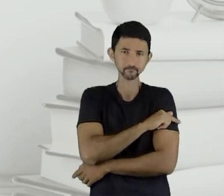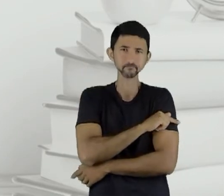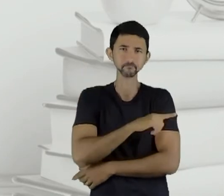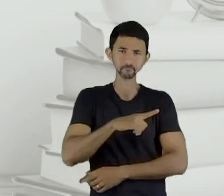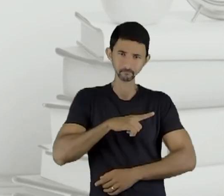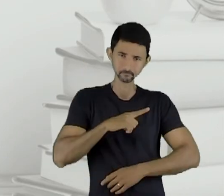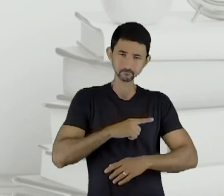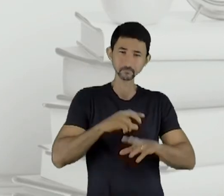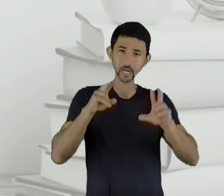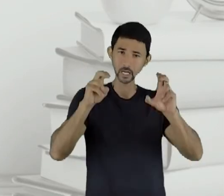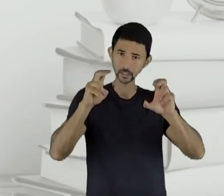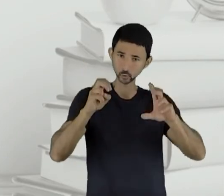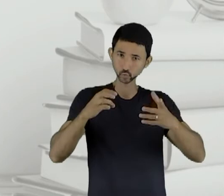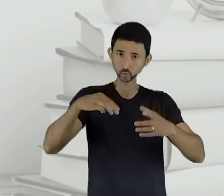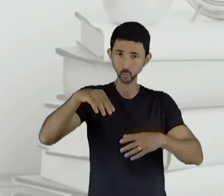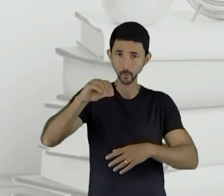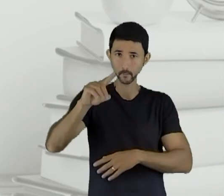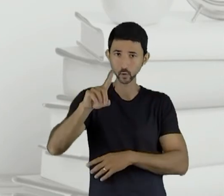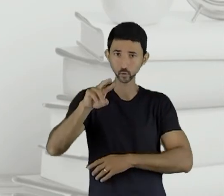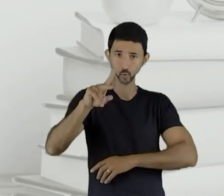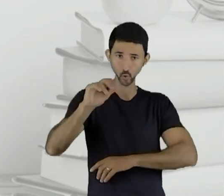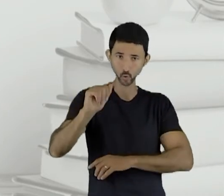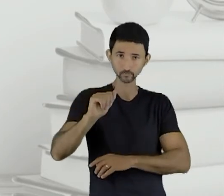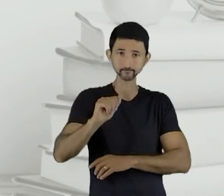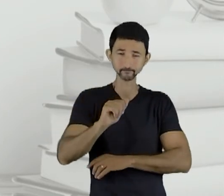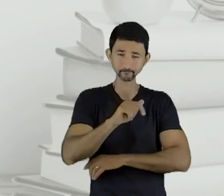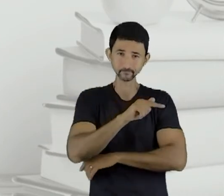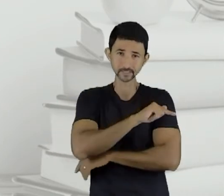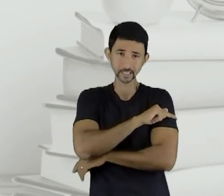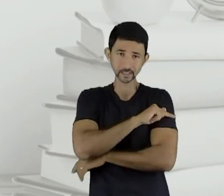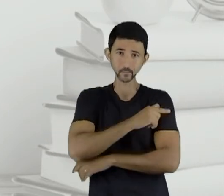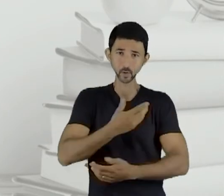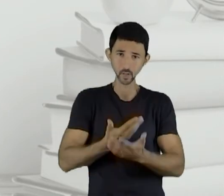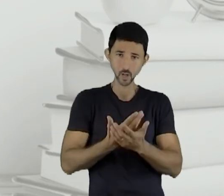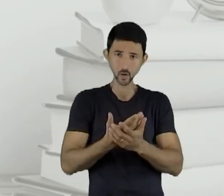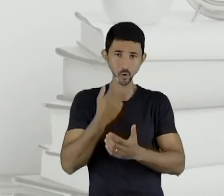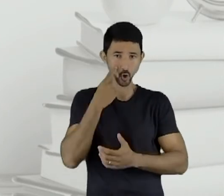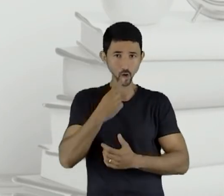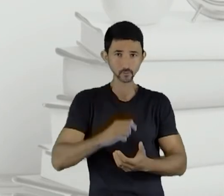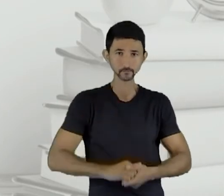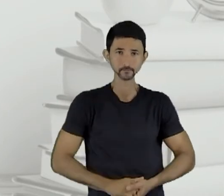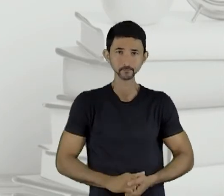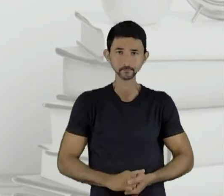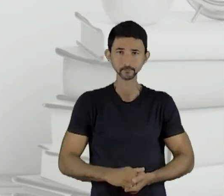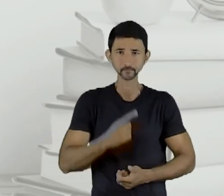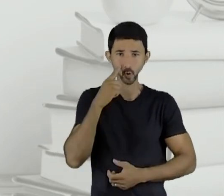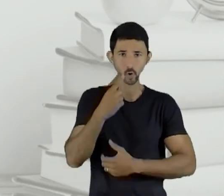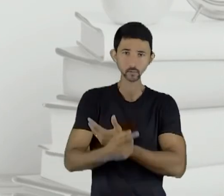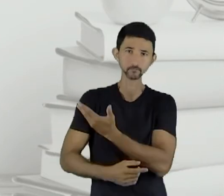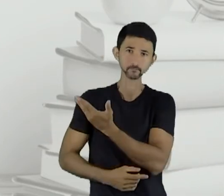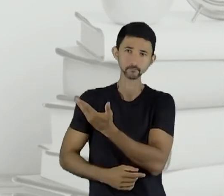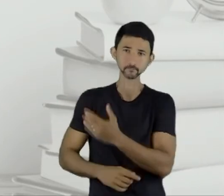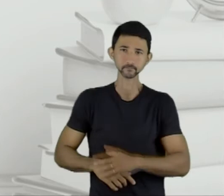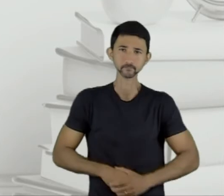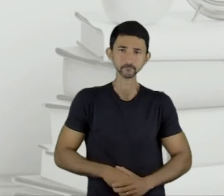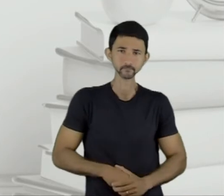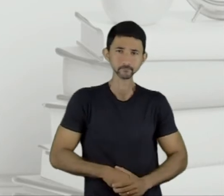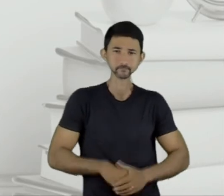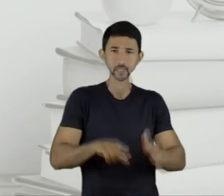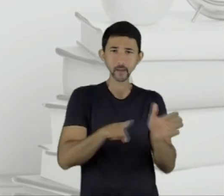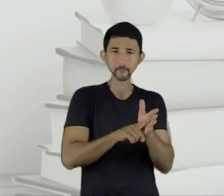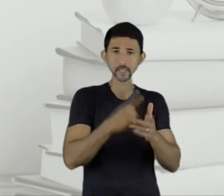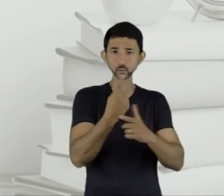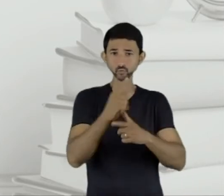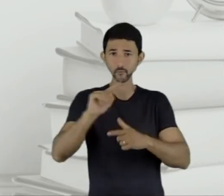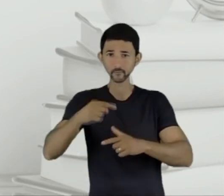gente começa a trabalhar a ideia de módulo. Então, quem é menor aí? Quem é maior? Menos 1,4